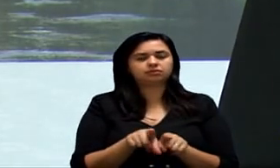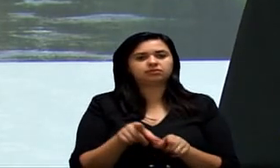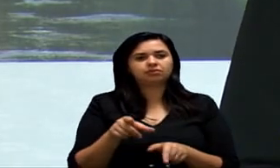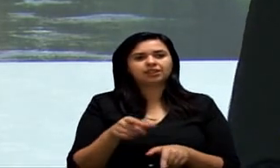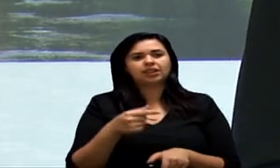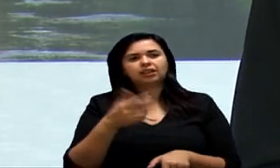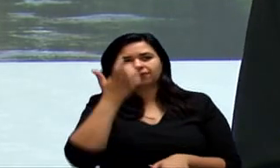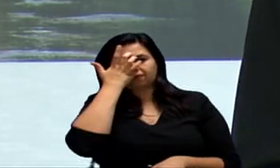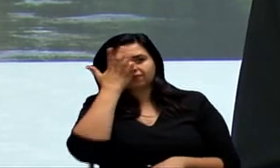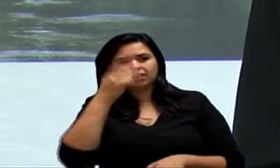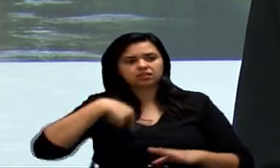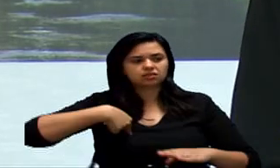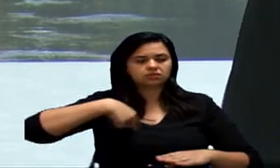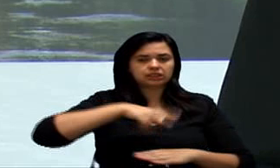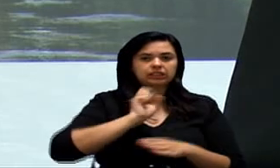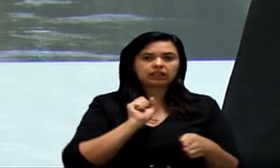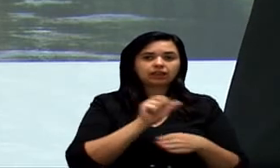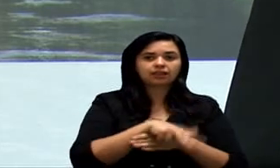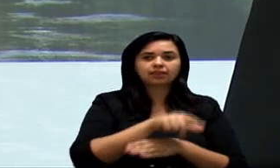entrar dentro do cemitério,